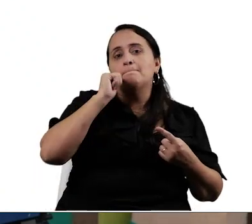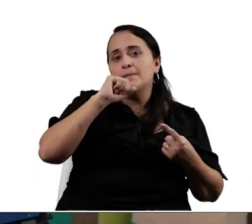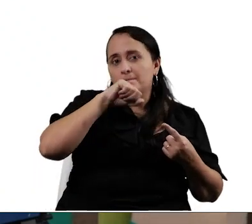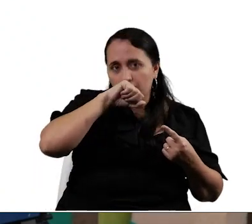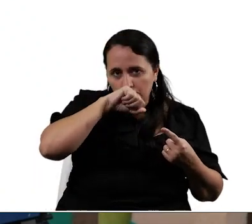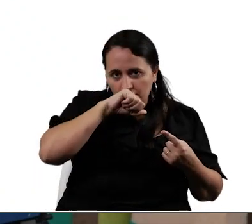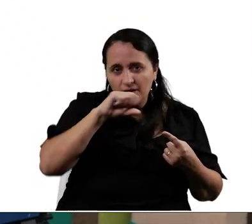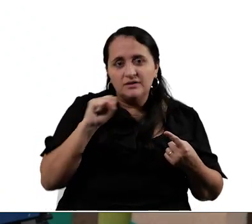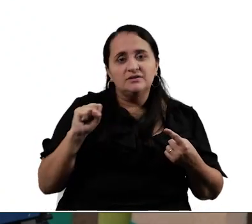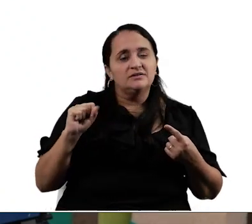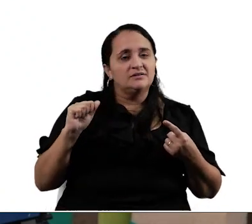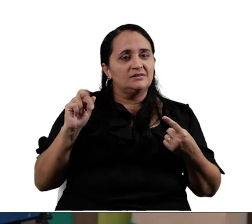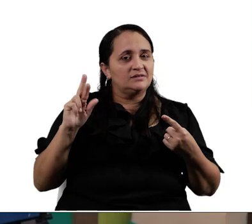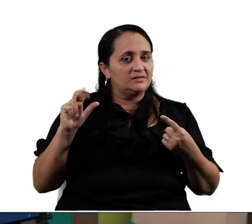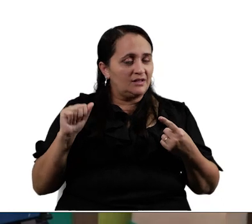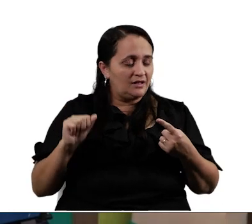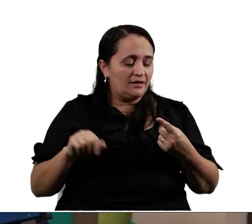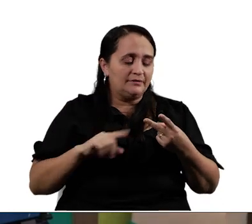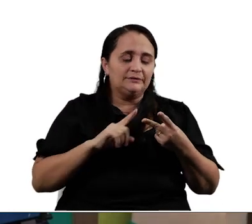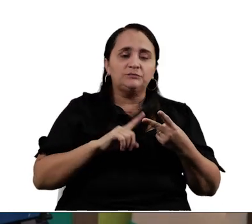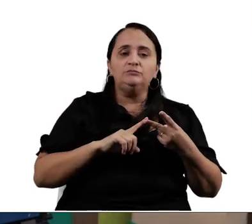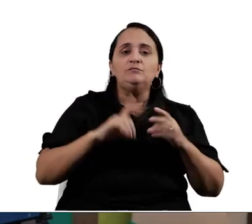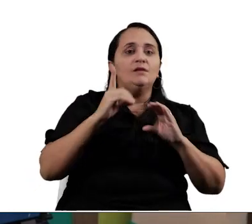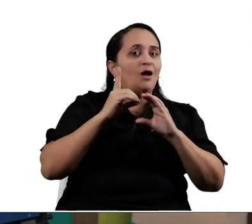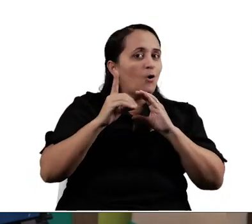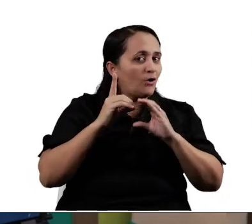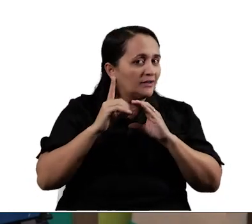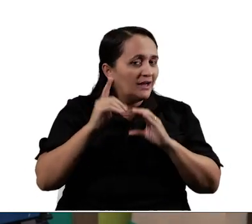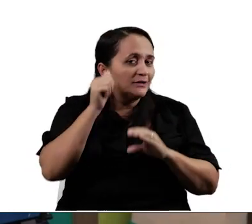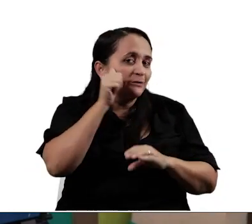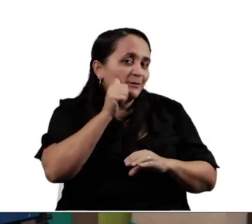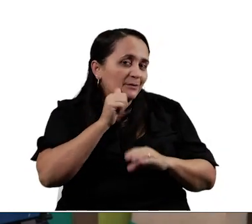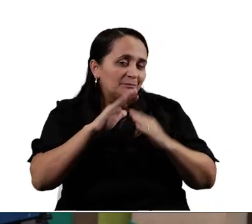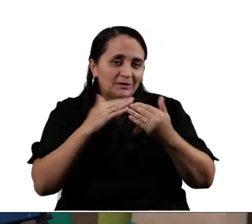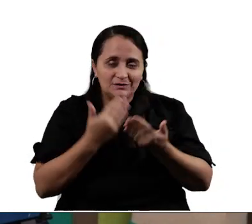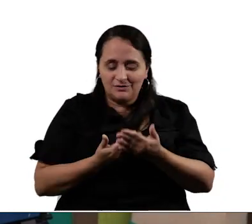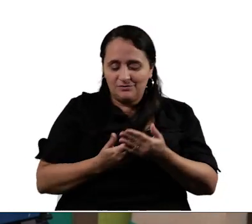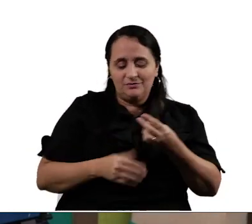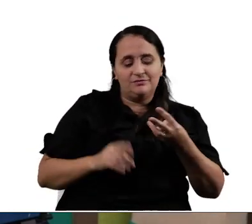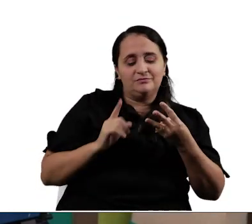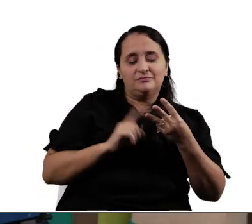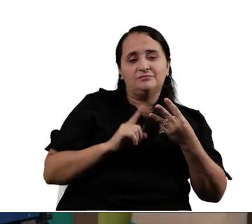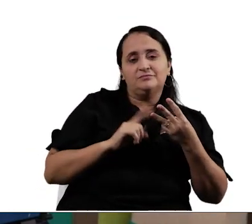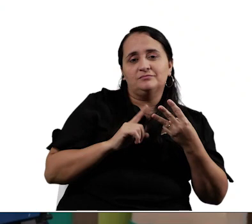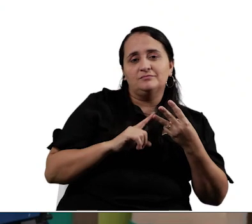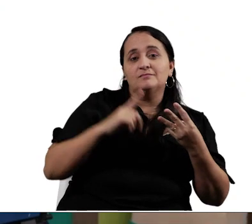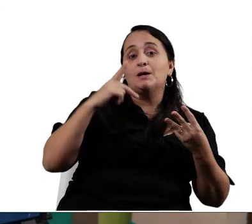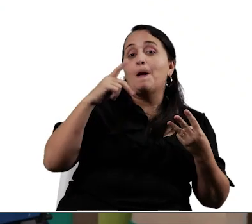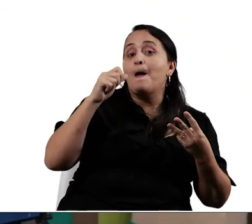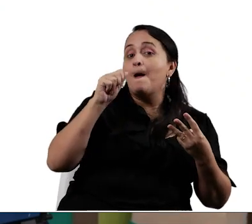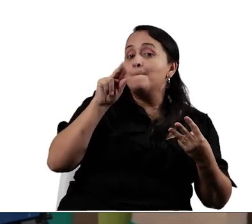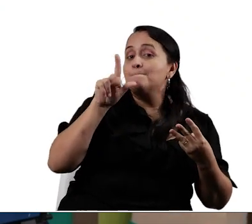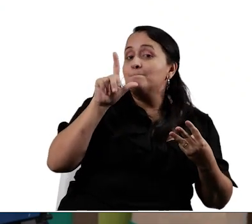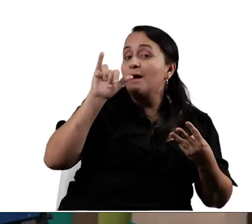é? A coordenadora da escola, tio Paulinho, o amiguinho dela, e também